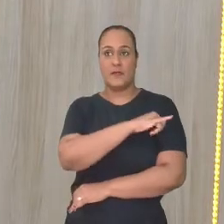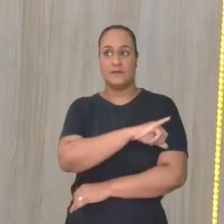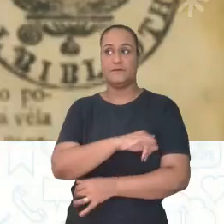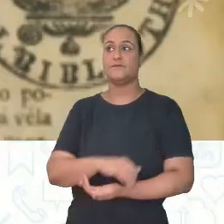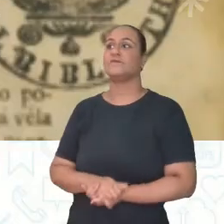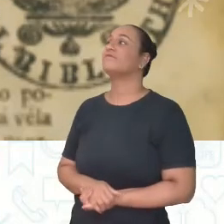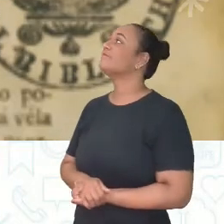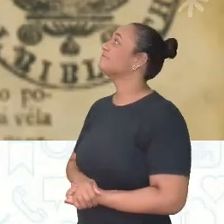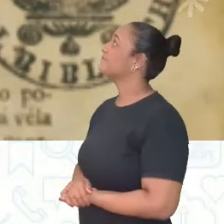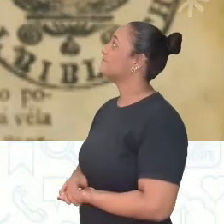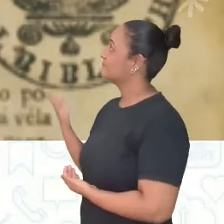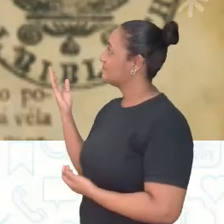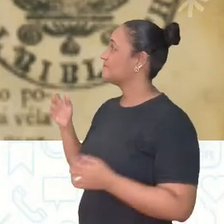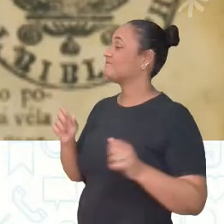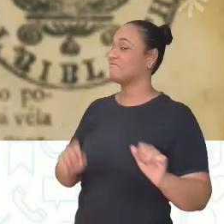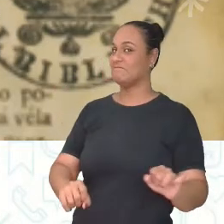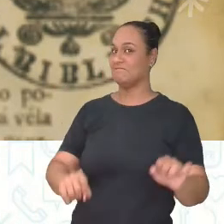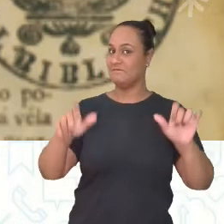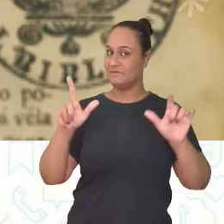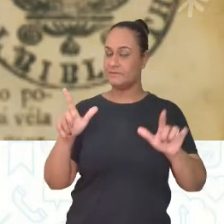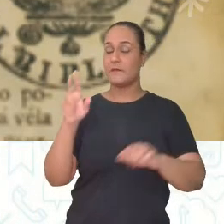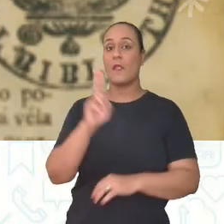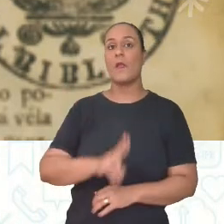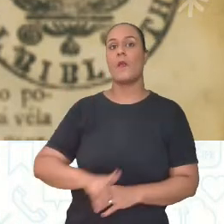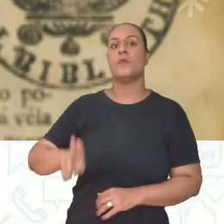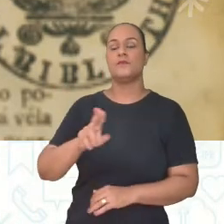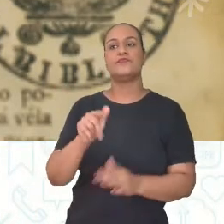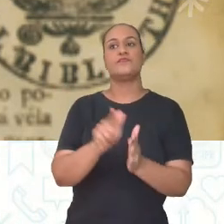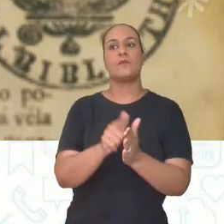Na tela, era usada como